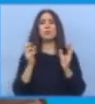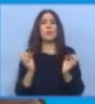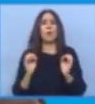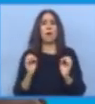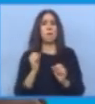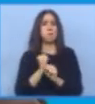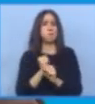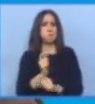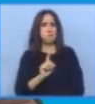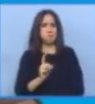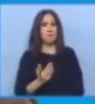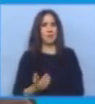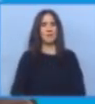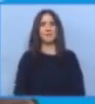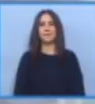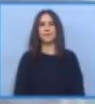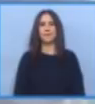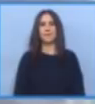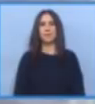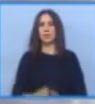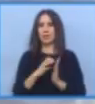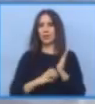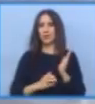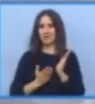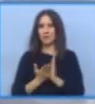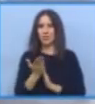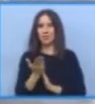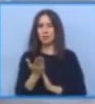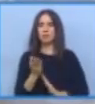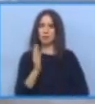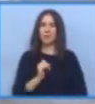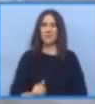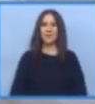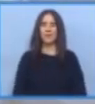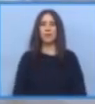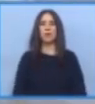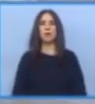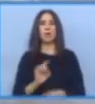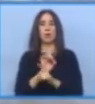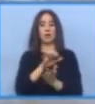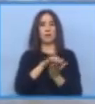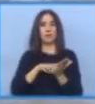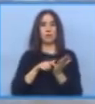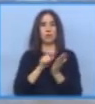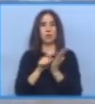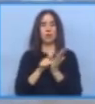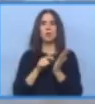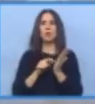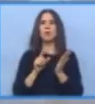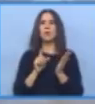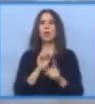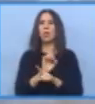nada feita, não é? Pois. Vamos seguir para os outros textos, mesmo mantendo ainda este do Evangelho, sobretudo